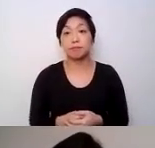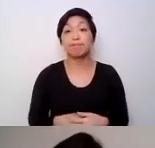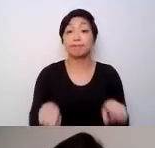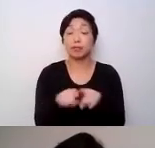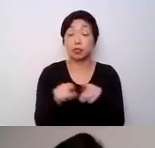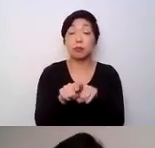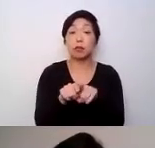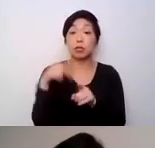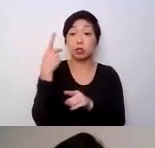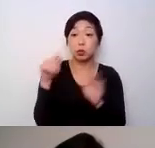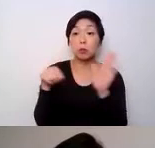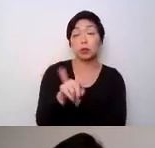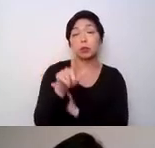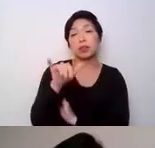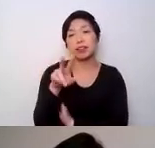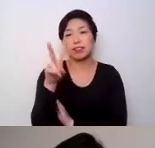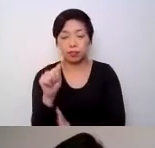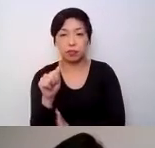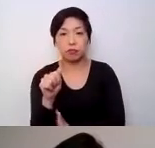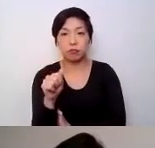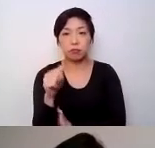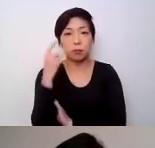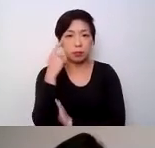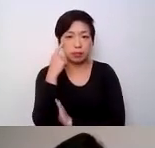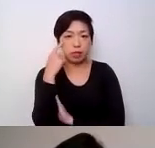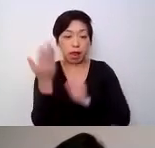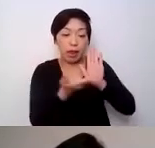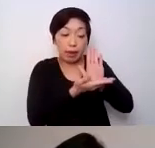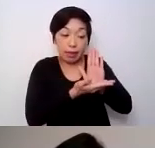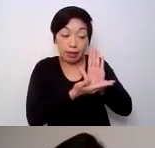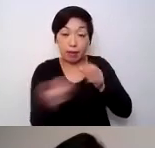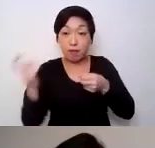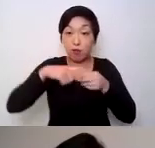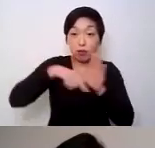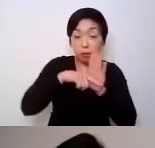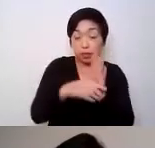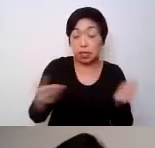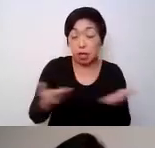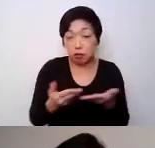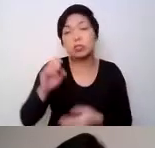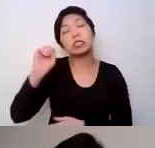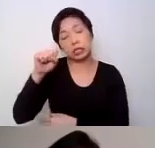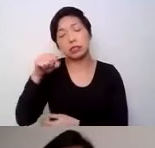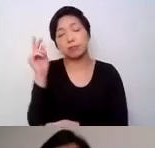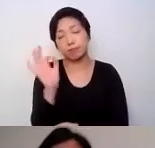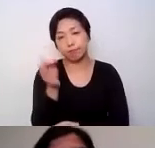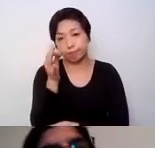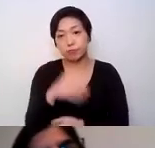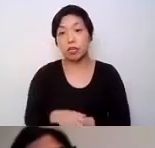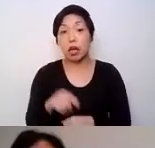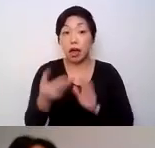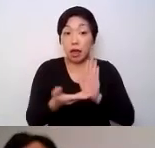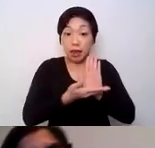pergunta Lívia do resgate da figura da Lina sim é verdade a Lina ela foi